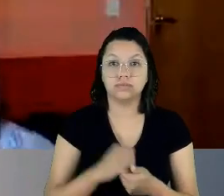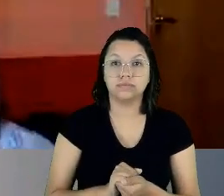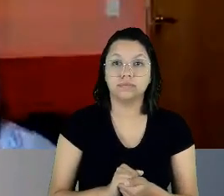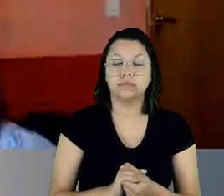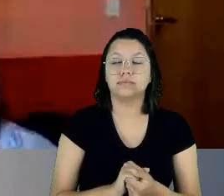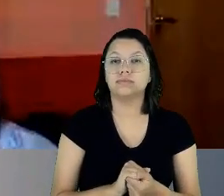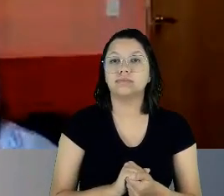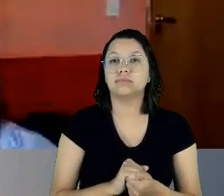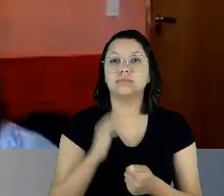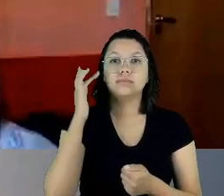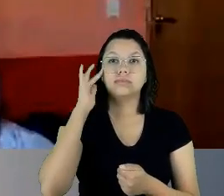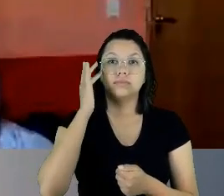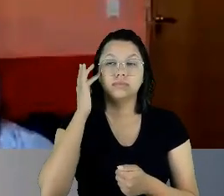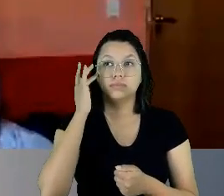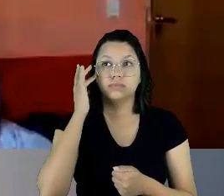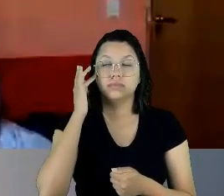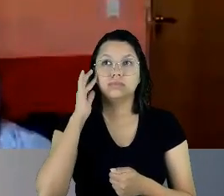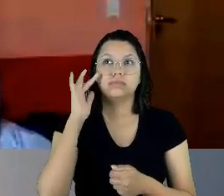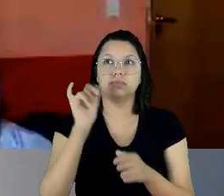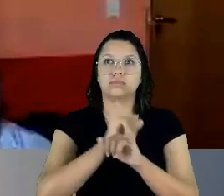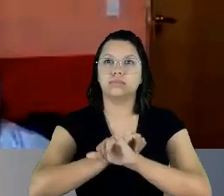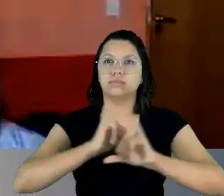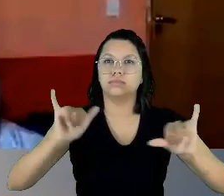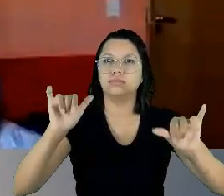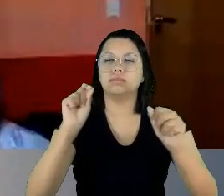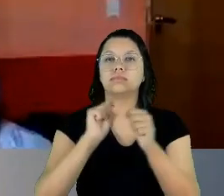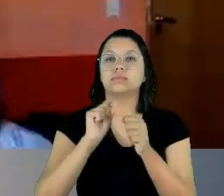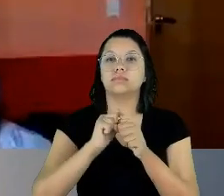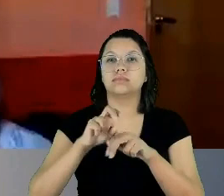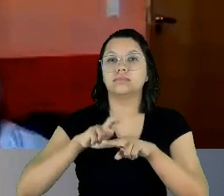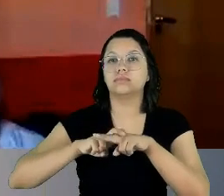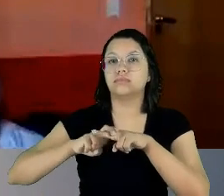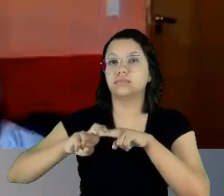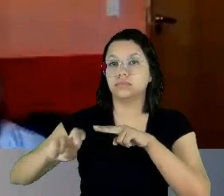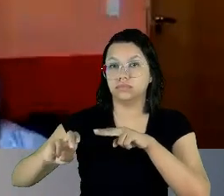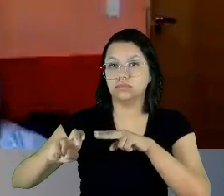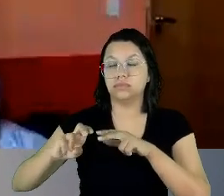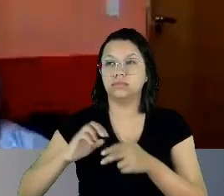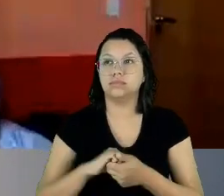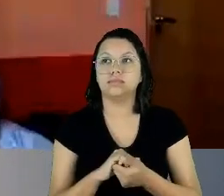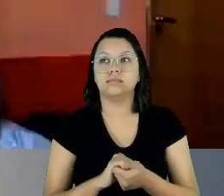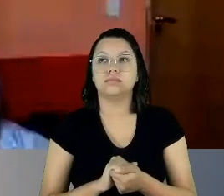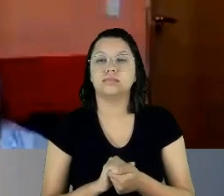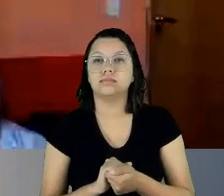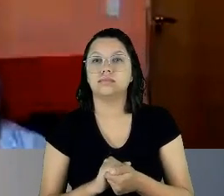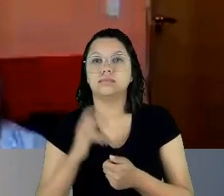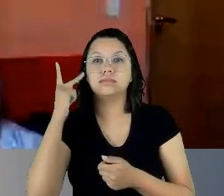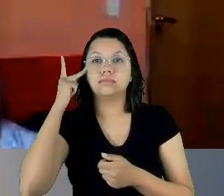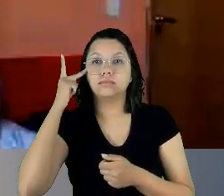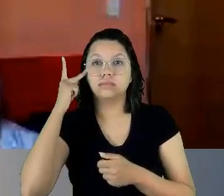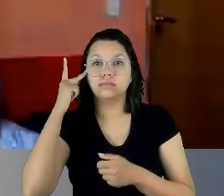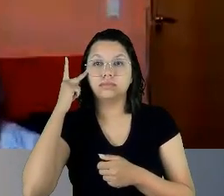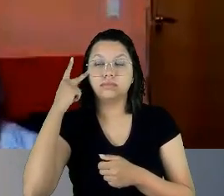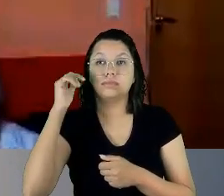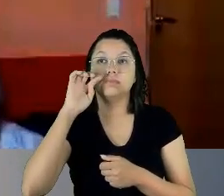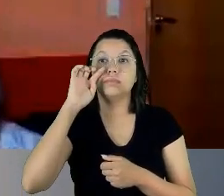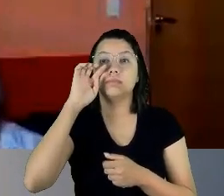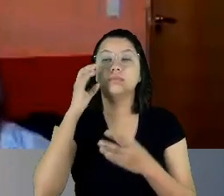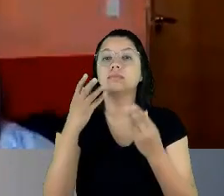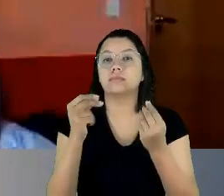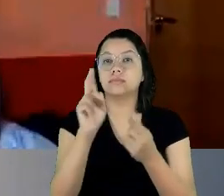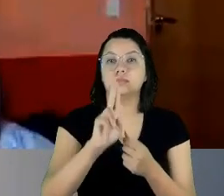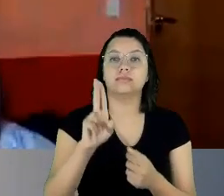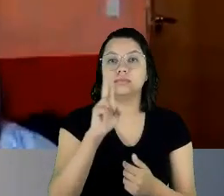pessoas, né? Eu acho que a campanha, por exemplo, as campanhas feitas no metrô de São Paulo é